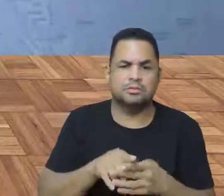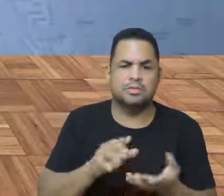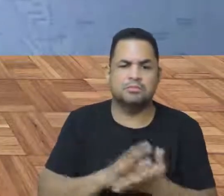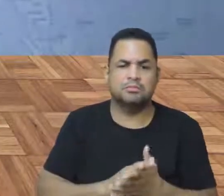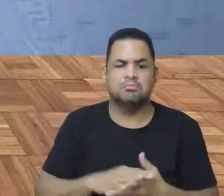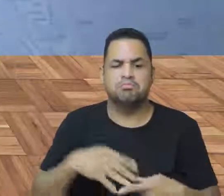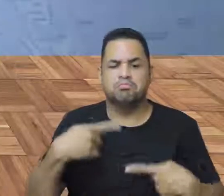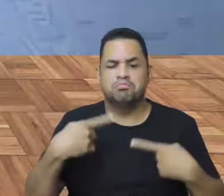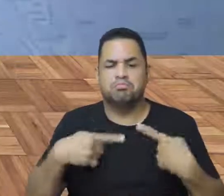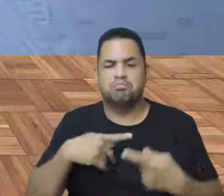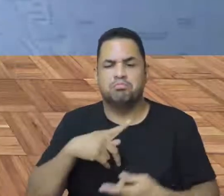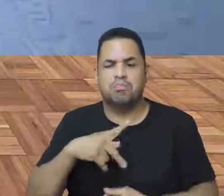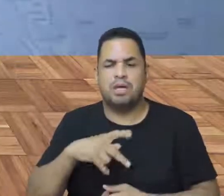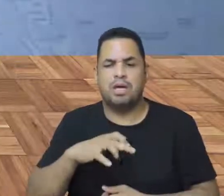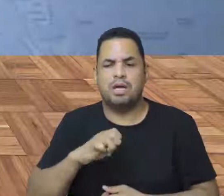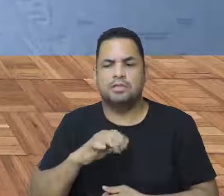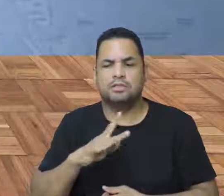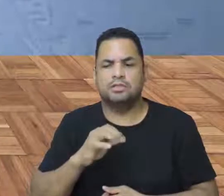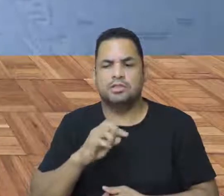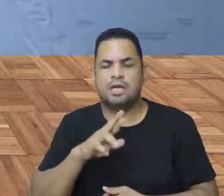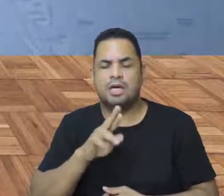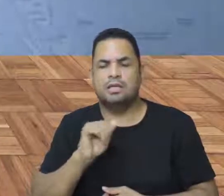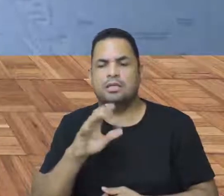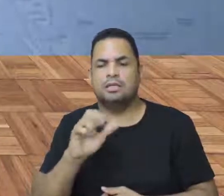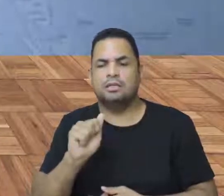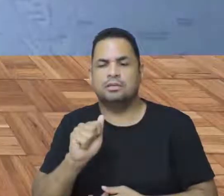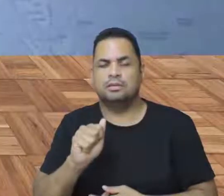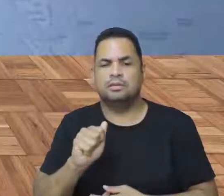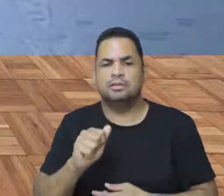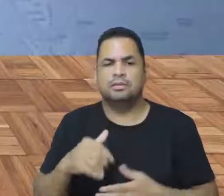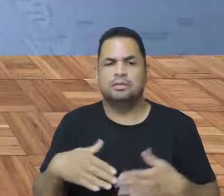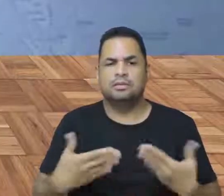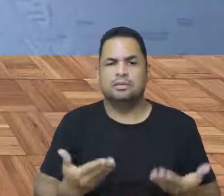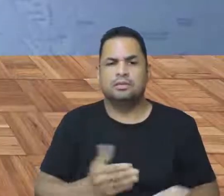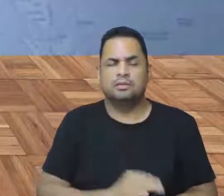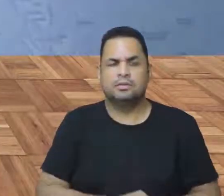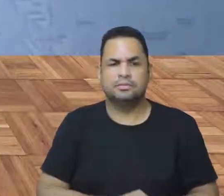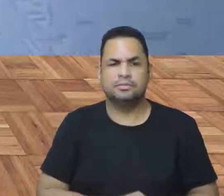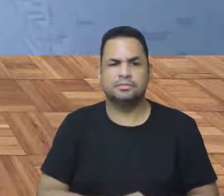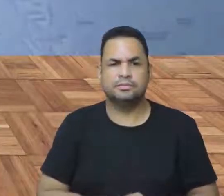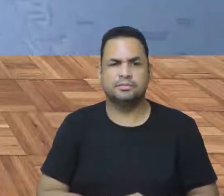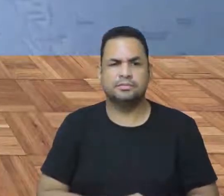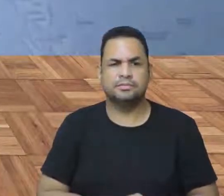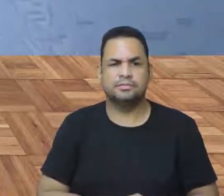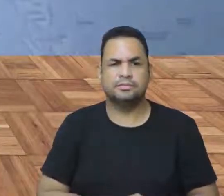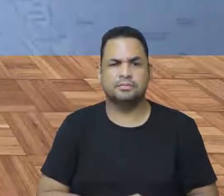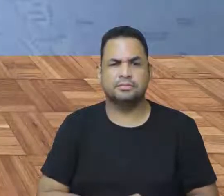Eu estou falando aqui de política econômica e política ambiental.